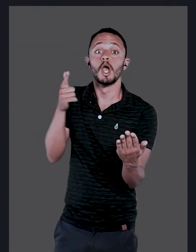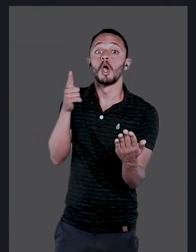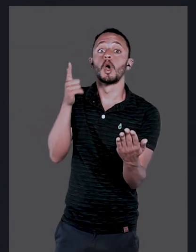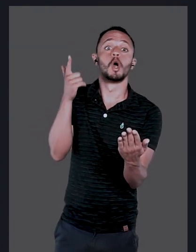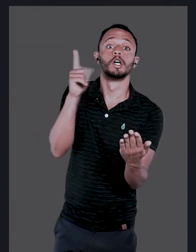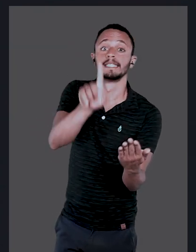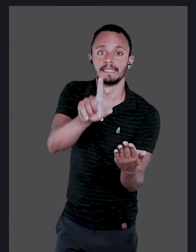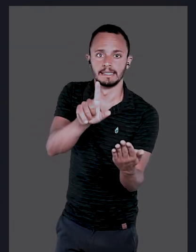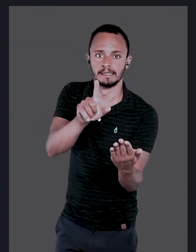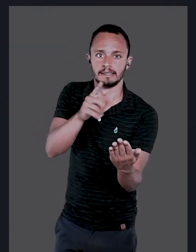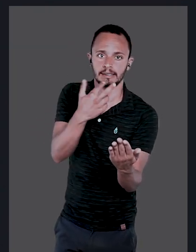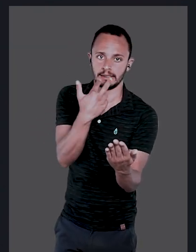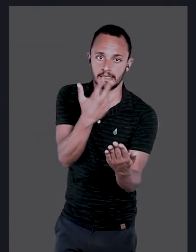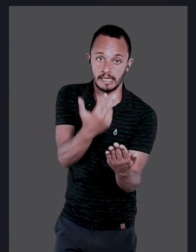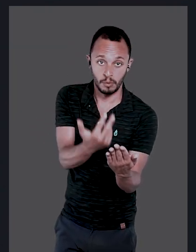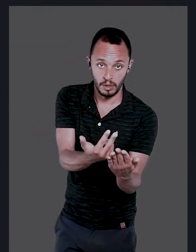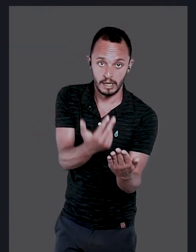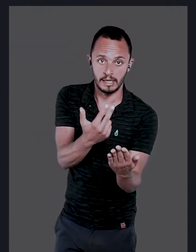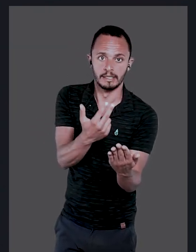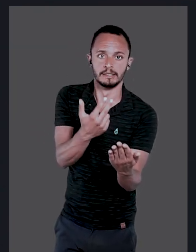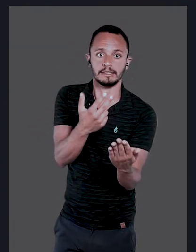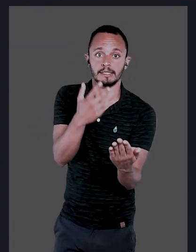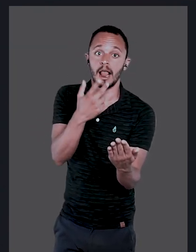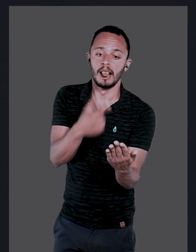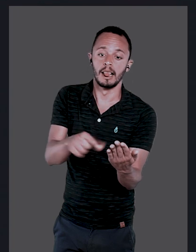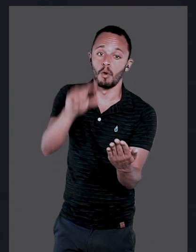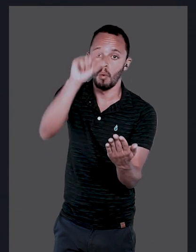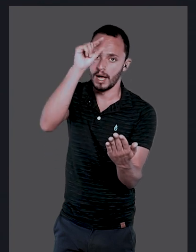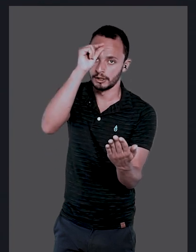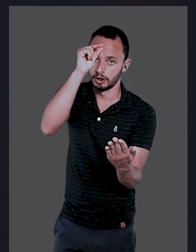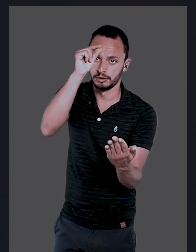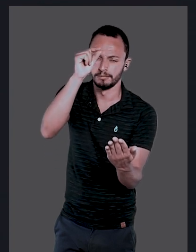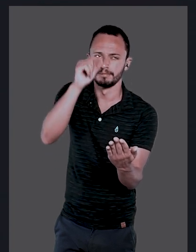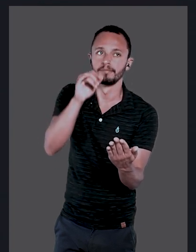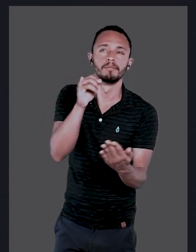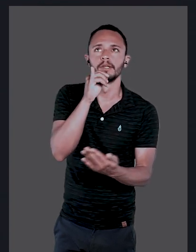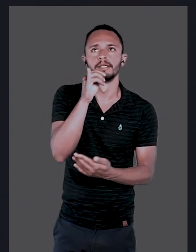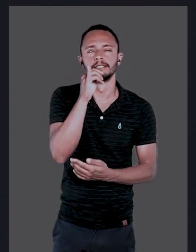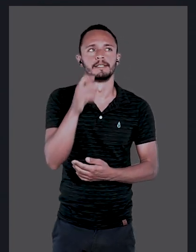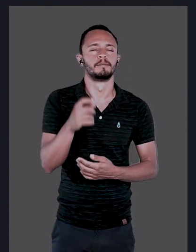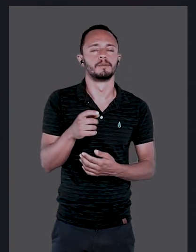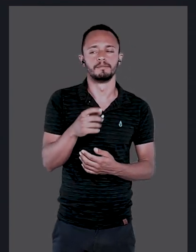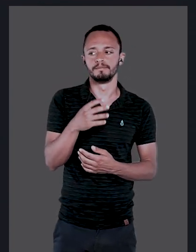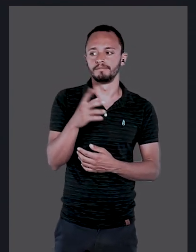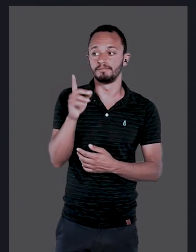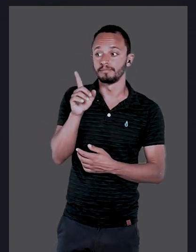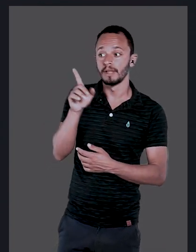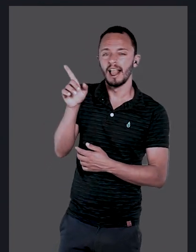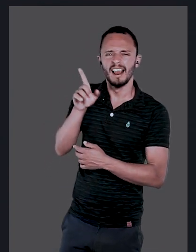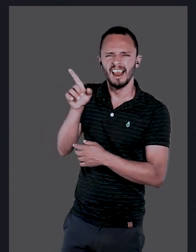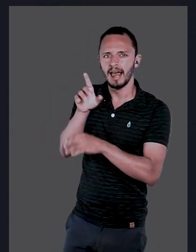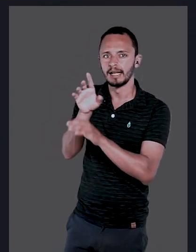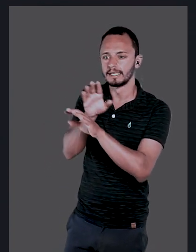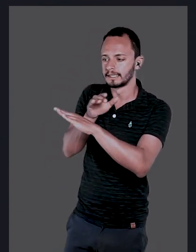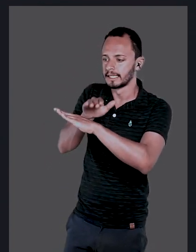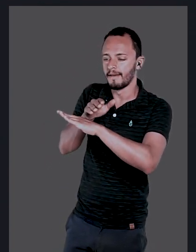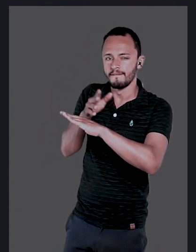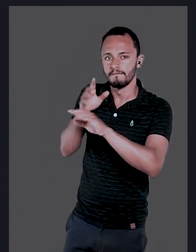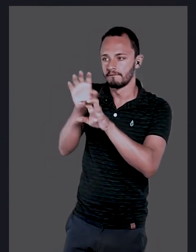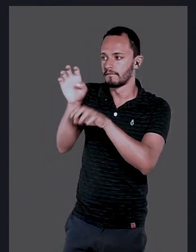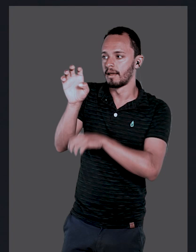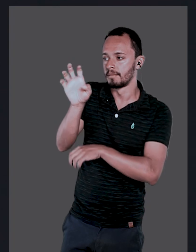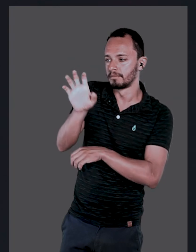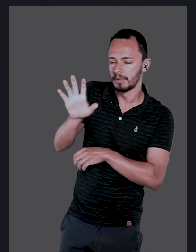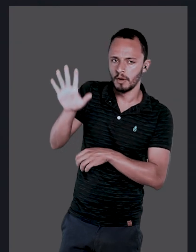de conquista dessa linguagem, exatamente como acontece quando a gente viaja para um país que é um pouco